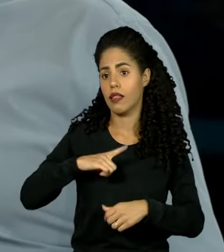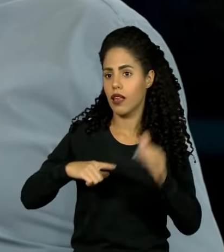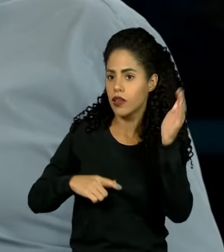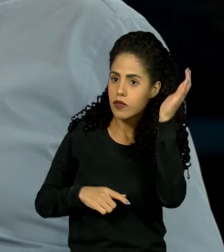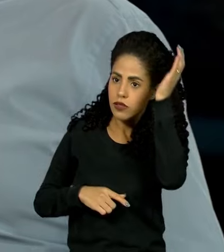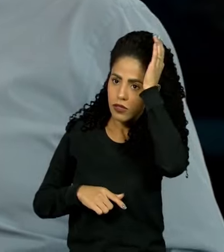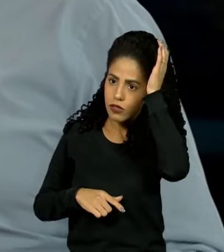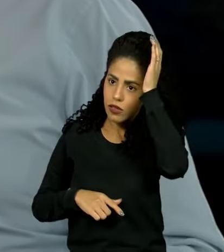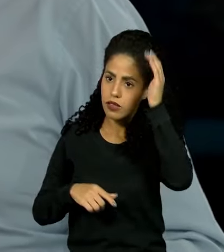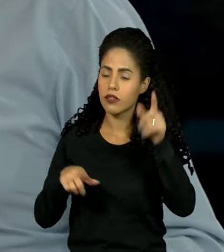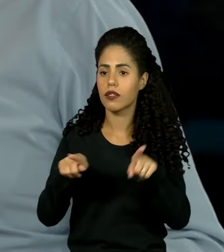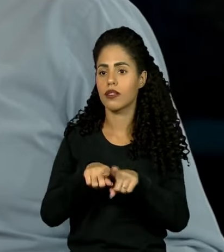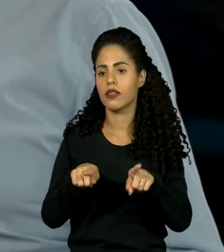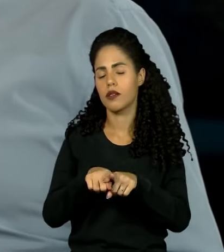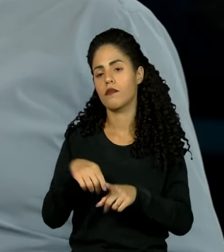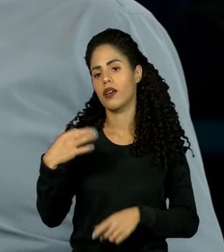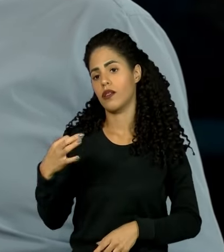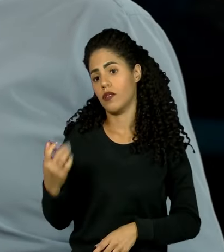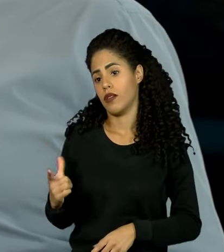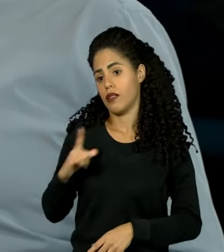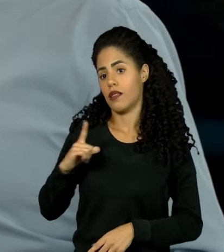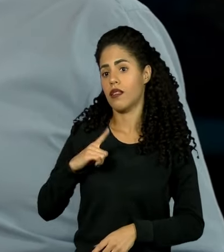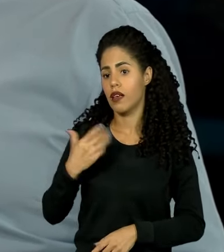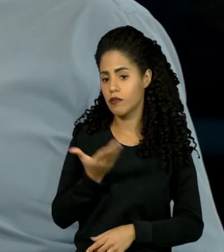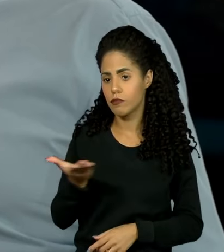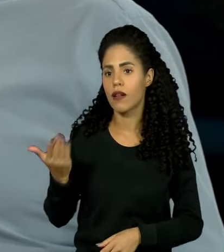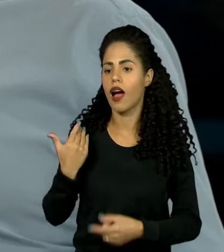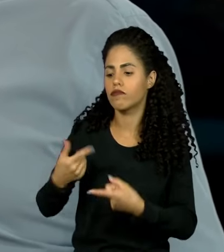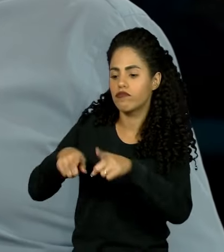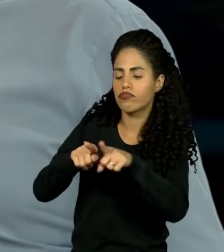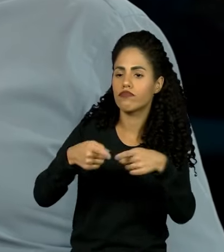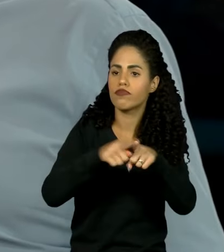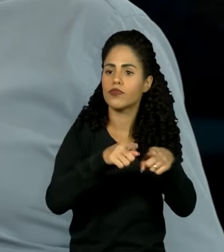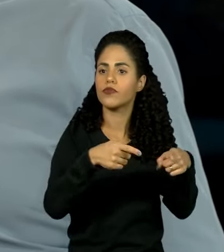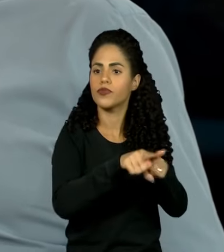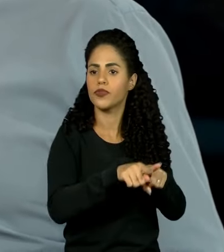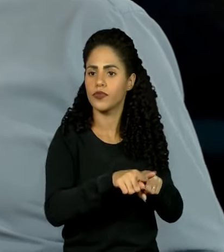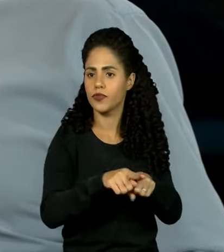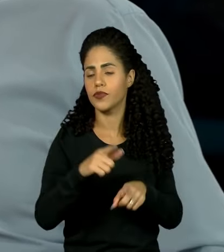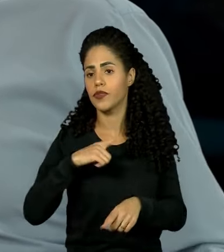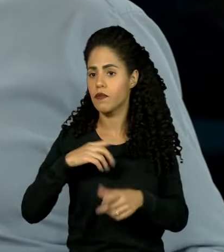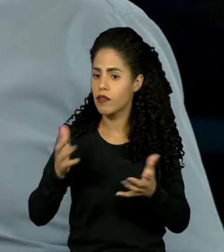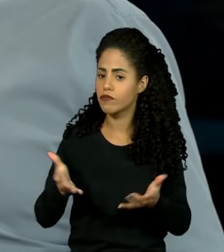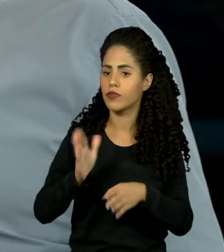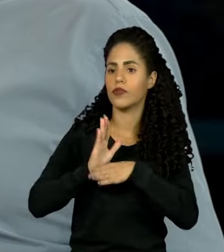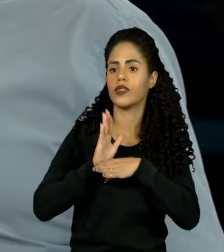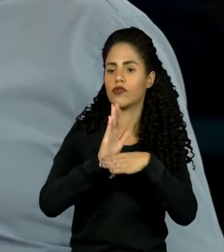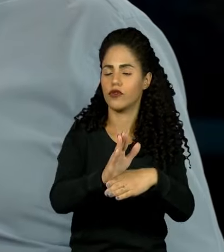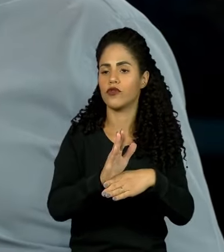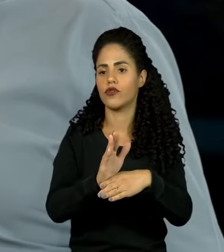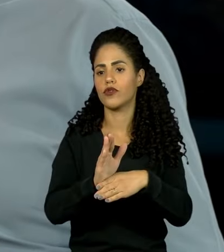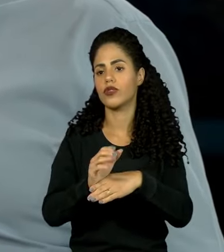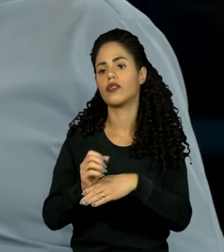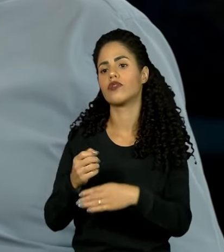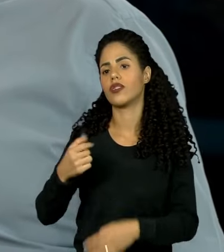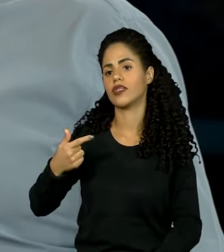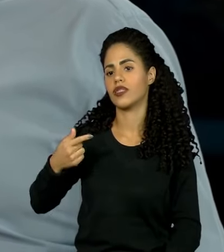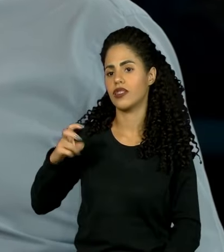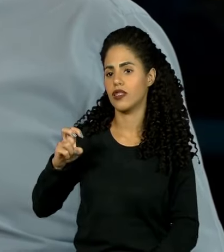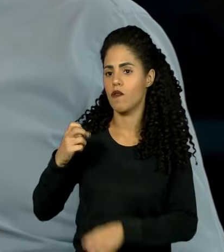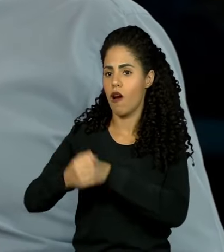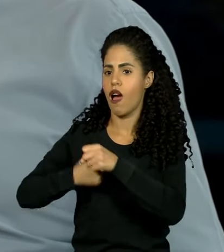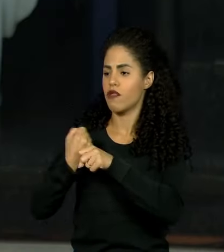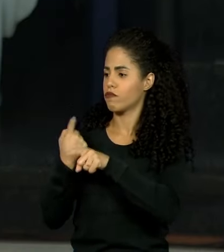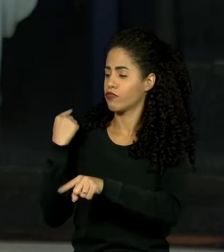braço social e o Senac sendo o nosso braço de capacitação ambos criados há 75 anos atrás